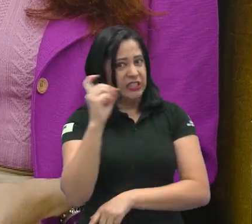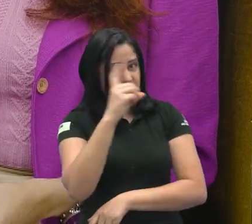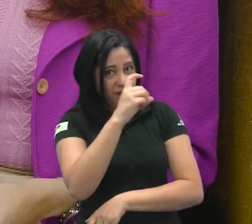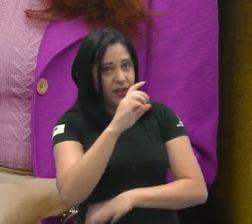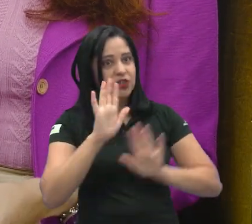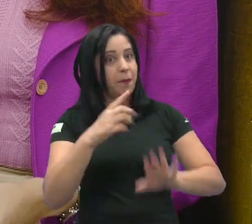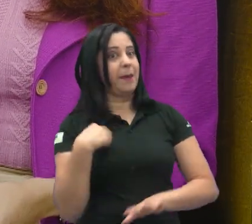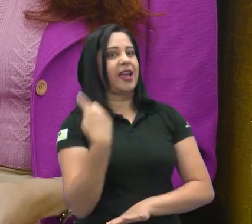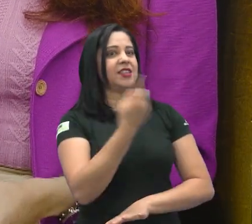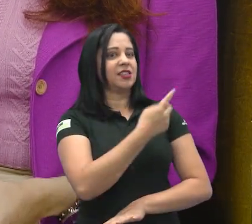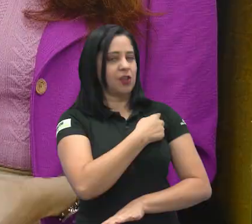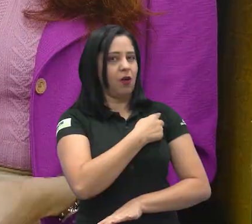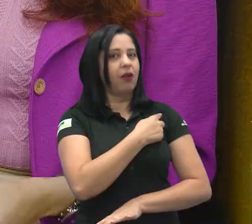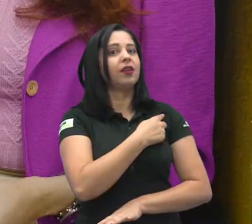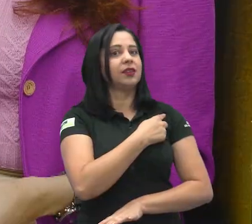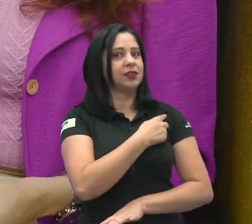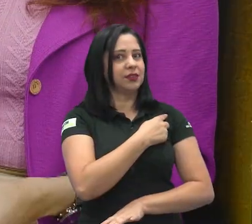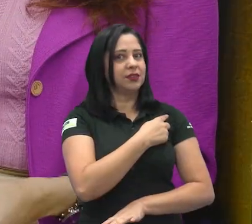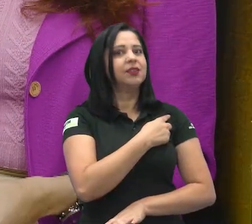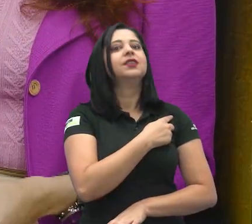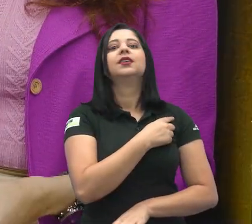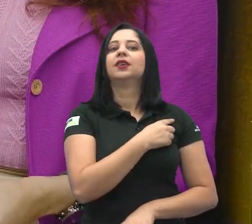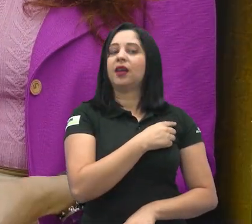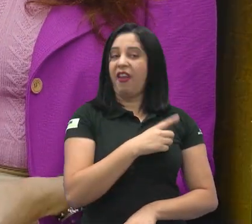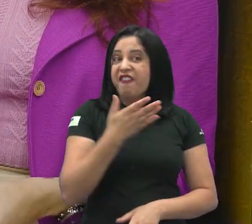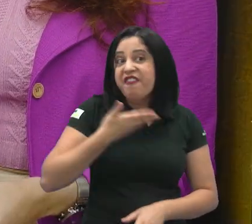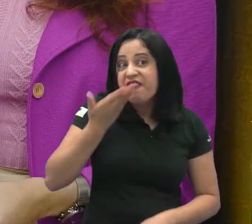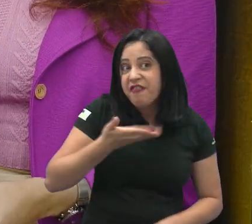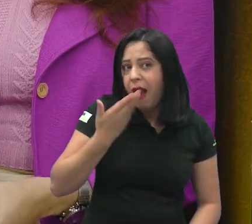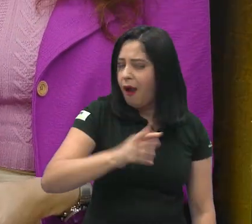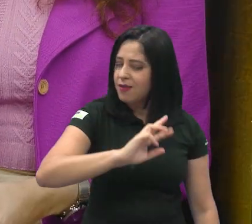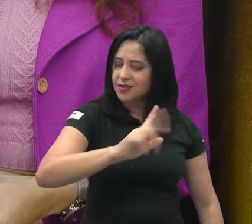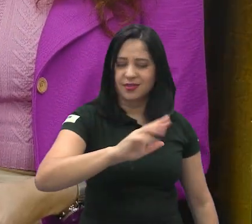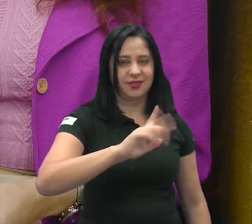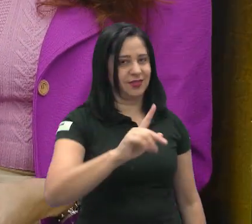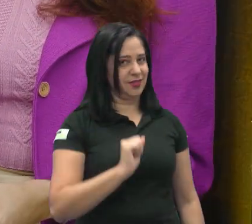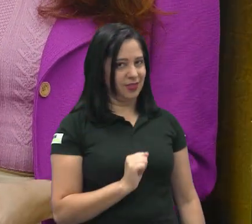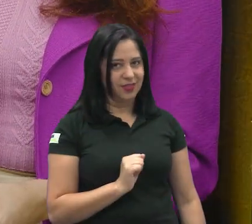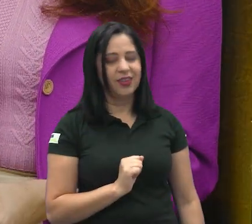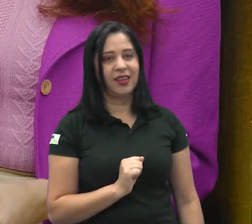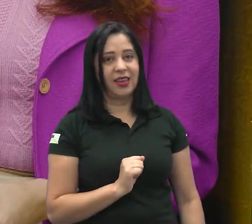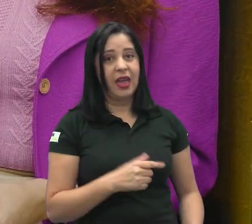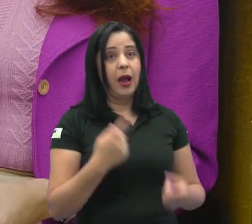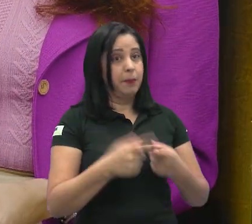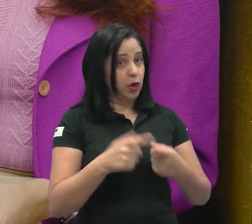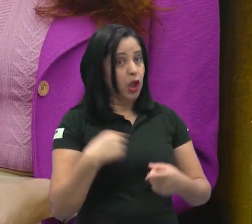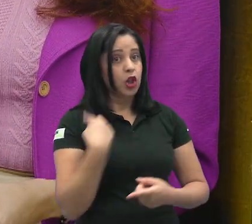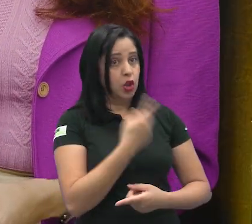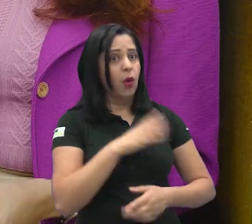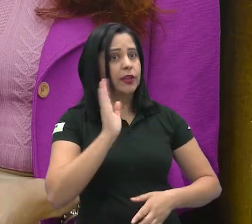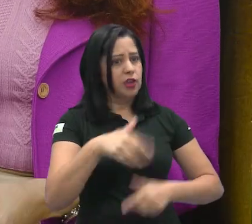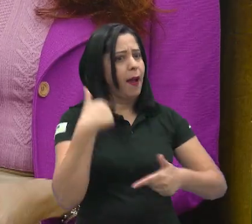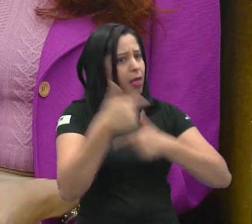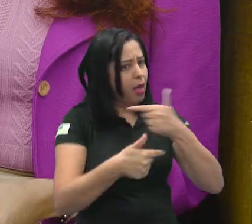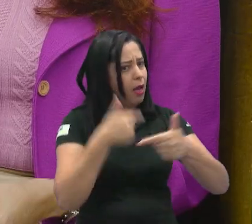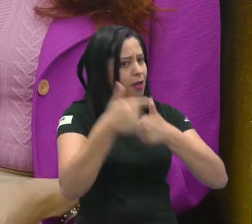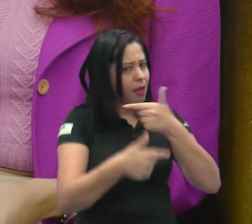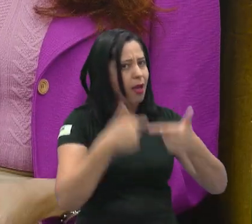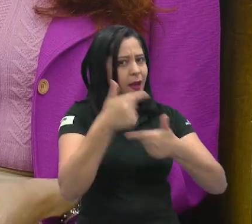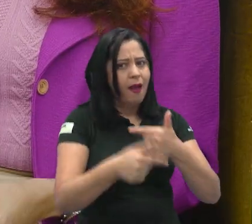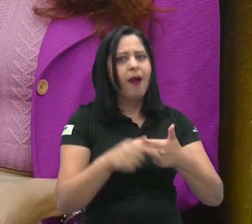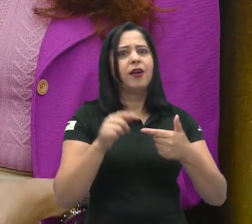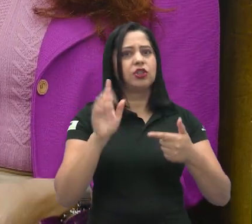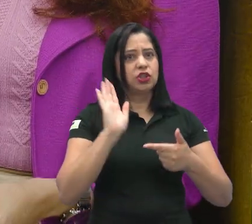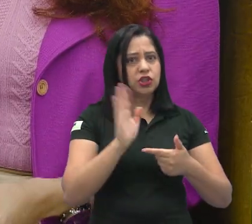é tentar analisar e pra gente não é fácil não, viu? Eu deixo claro para todo mundo que tá vendo que por mais que a gente trabalhe lado a lado com os